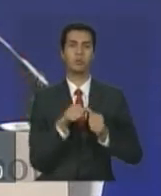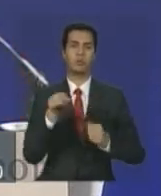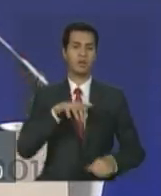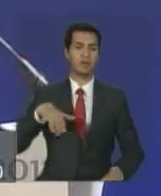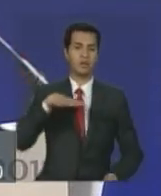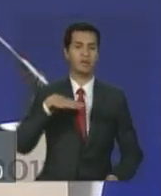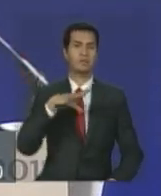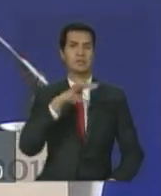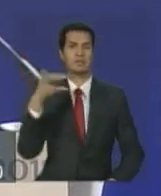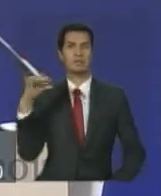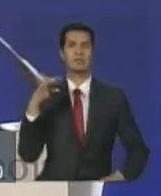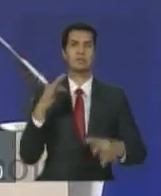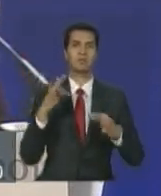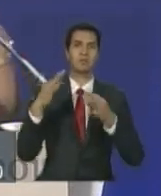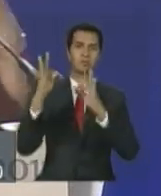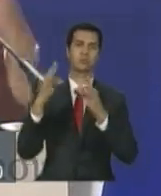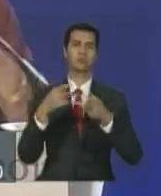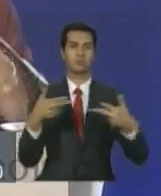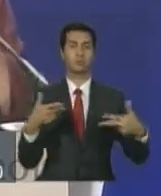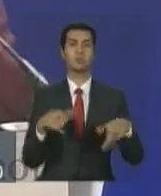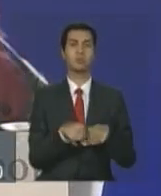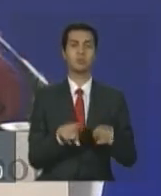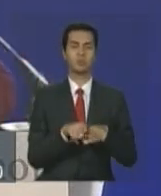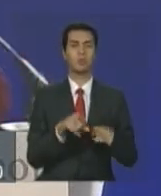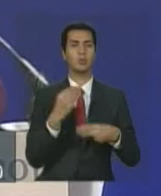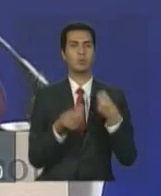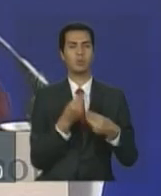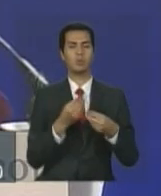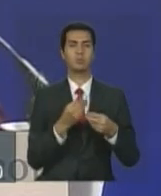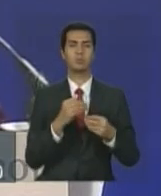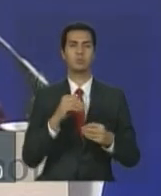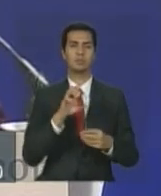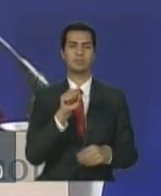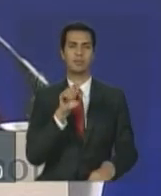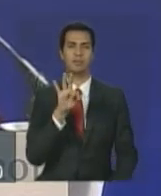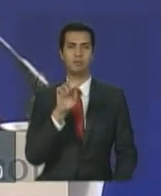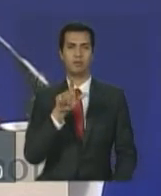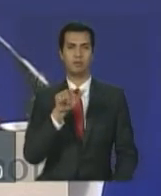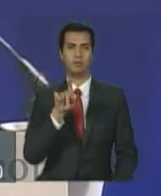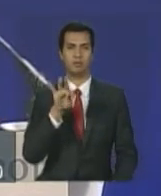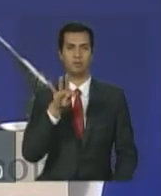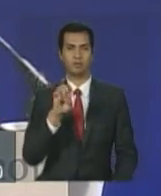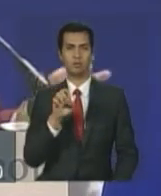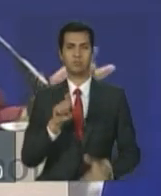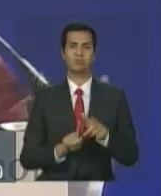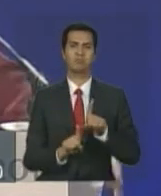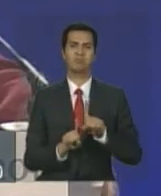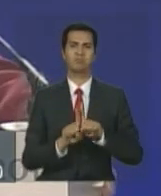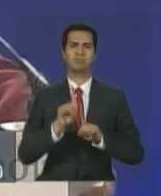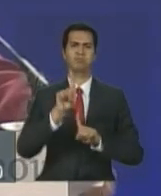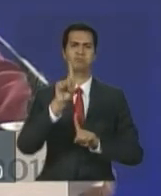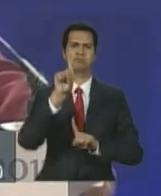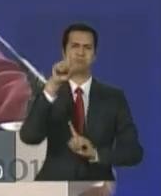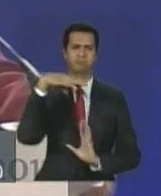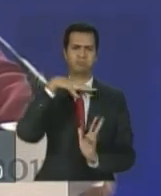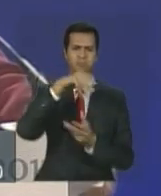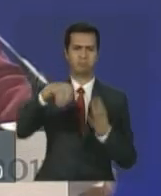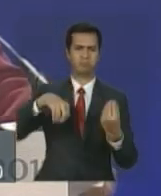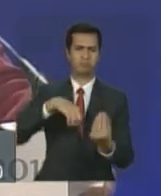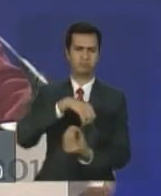O satélite, toda a nossa política também, que a gente está querendo